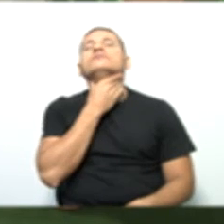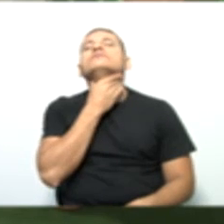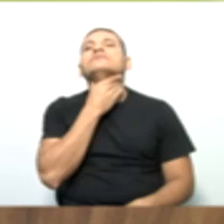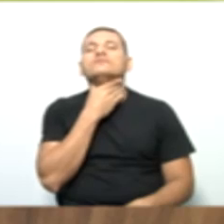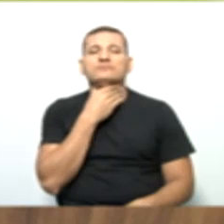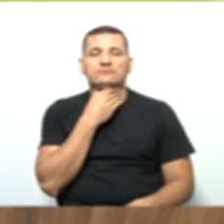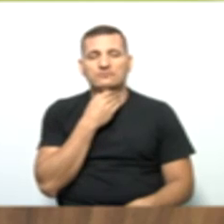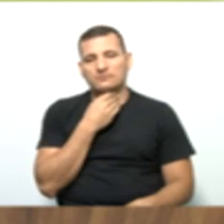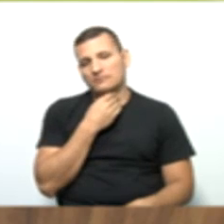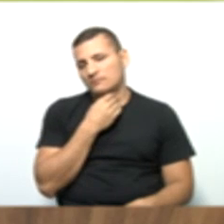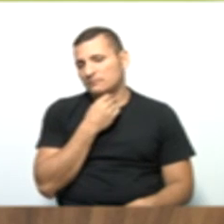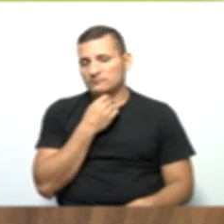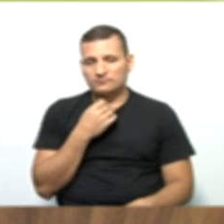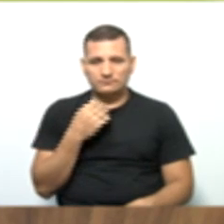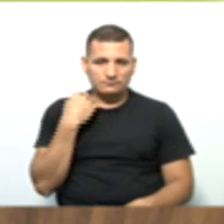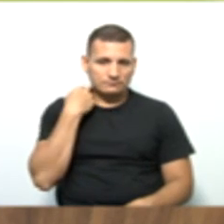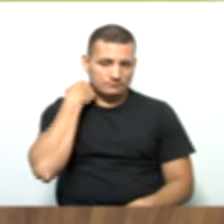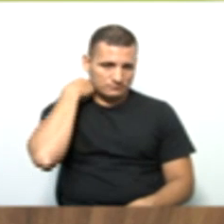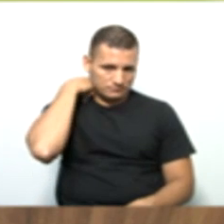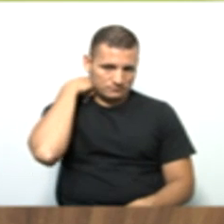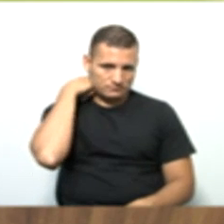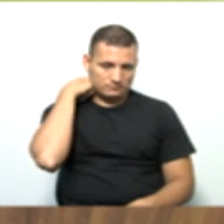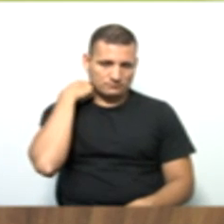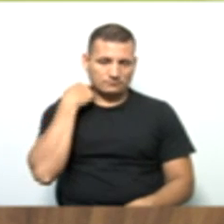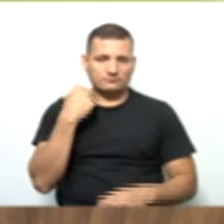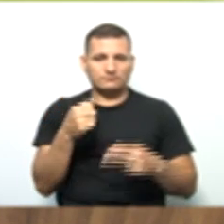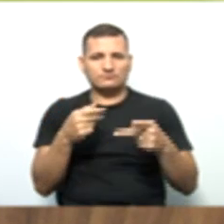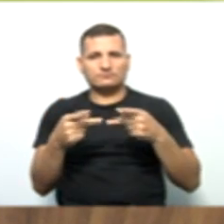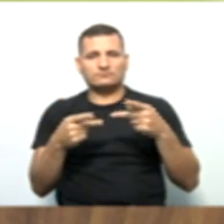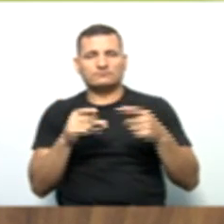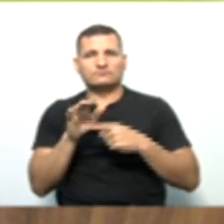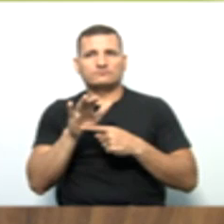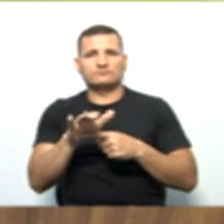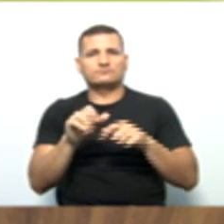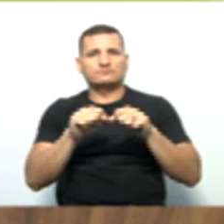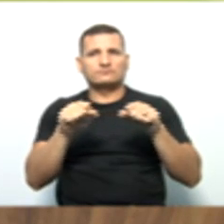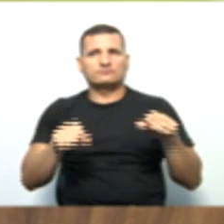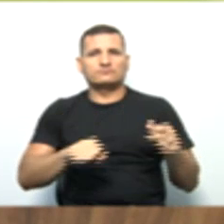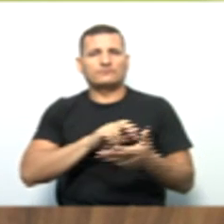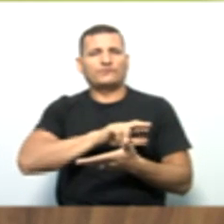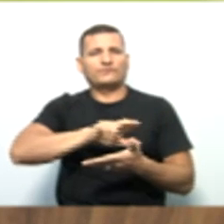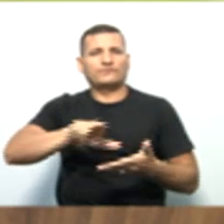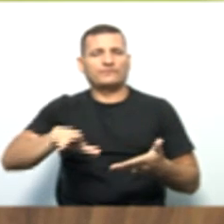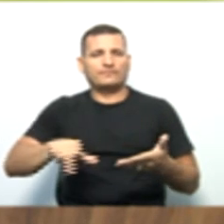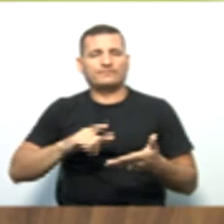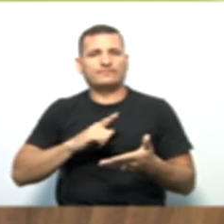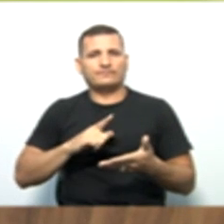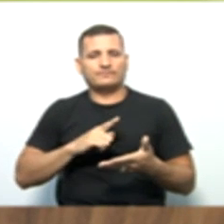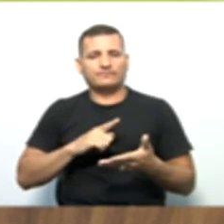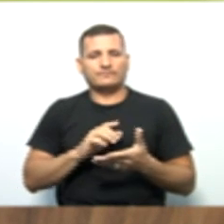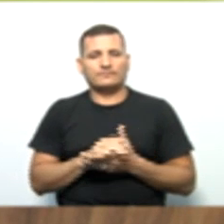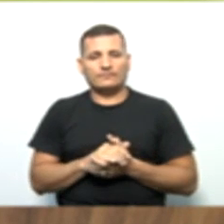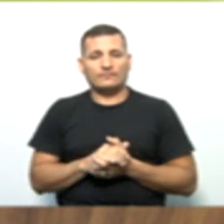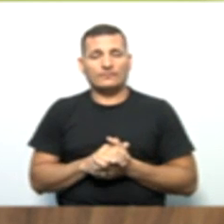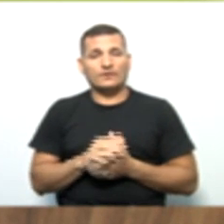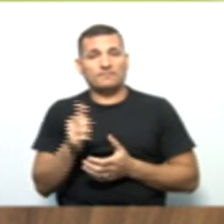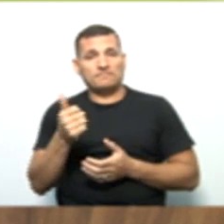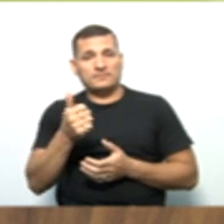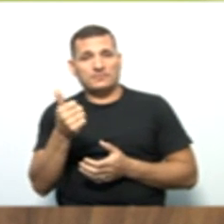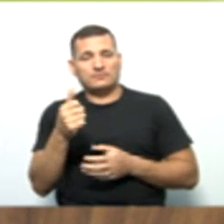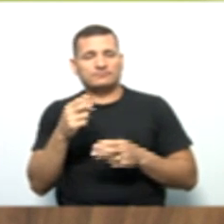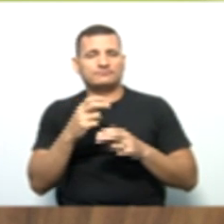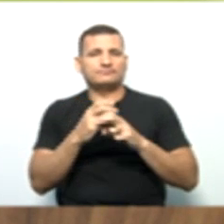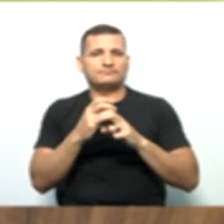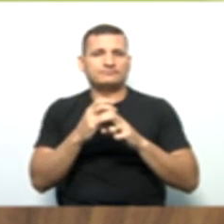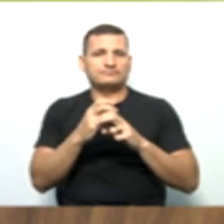responderam: o projeto mostra o software de várias maneiras diferentes. Primeiro, a arquitetura do sistema,